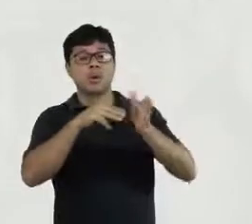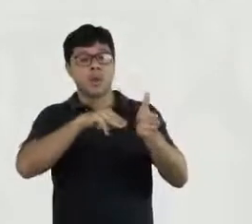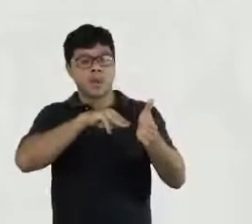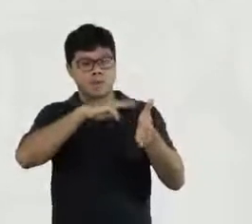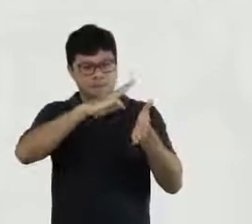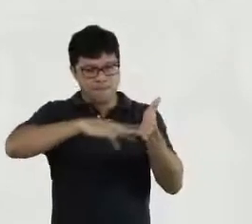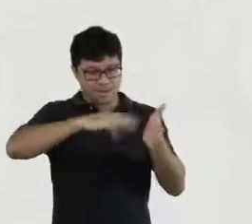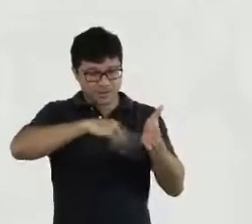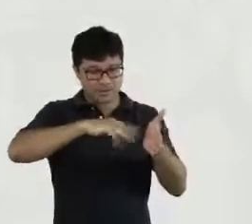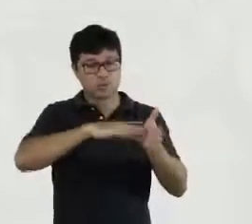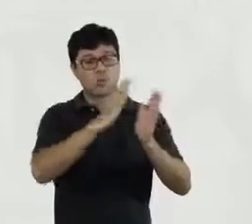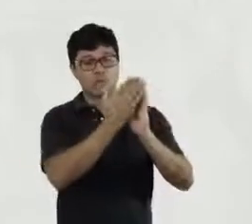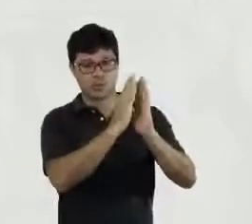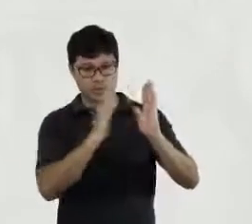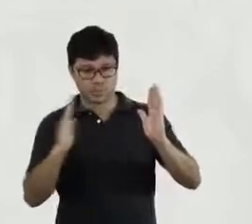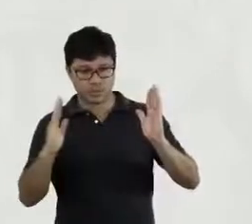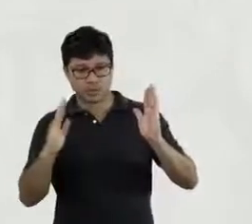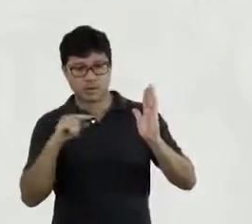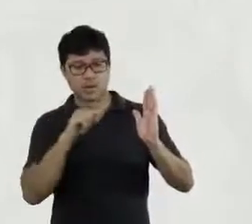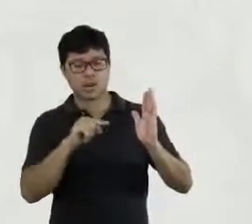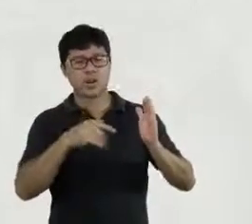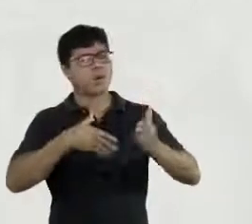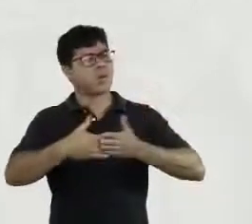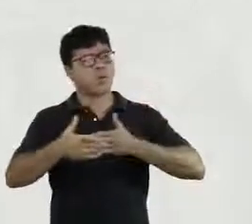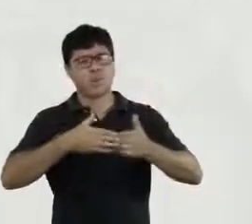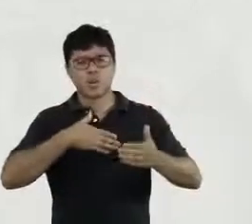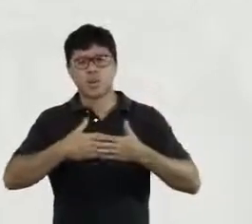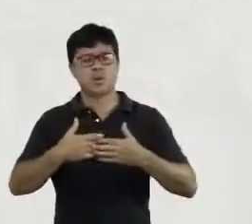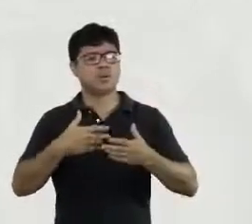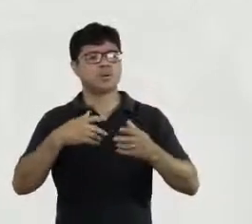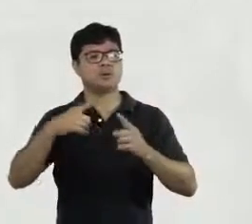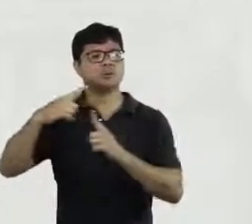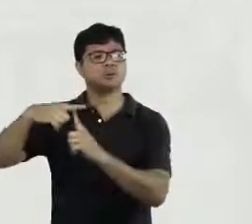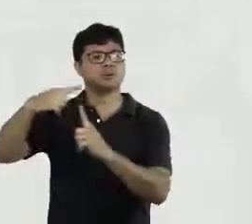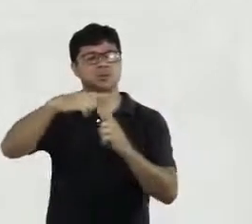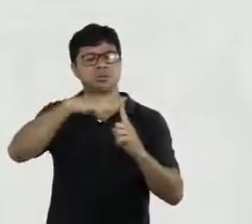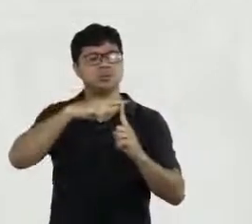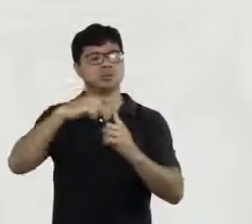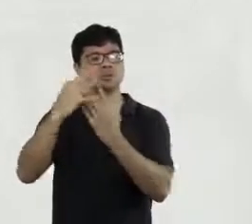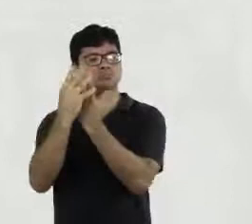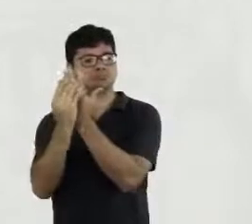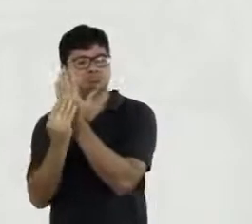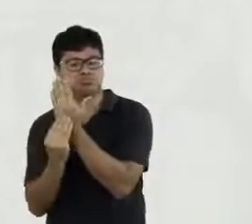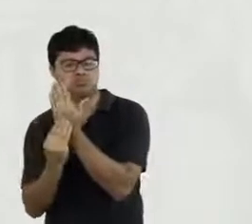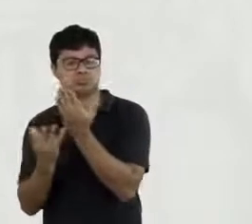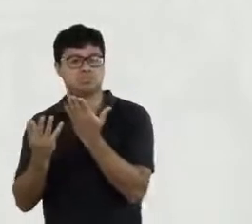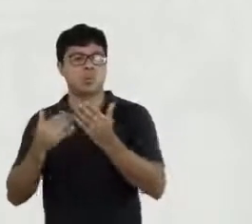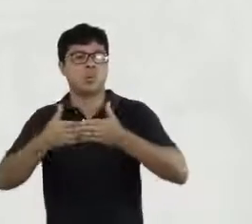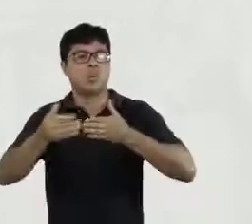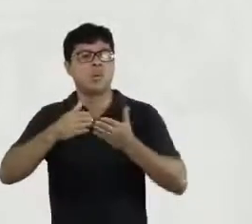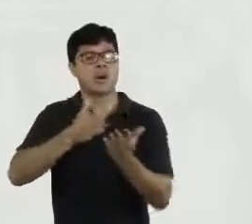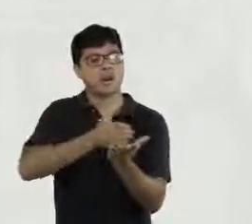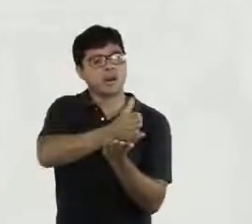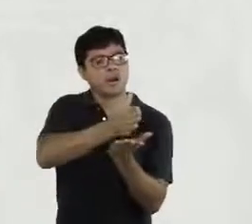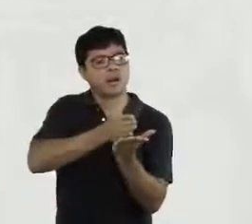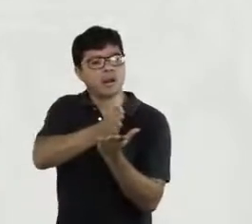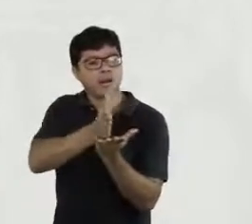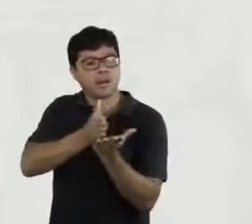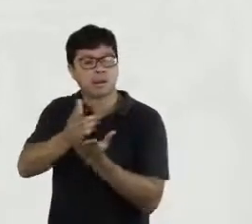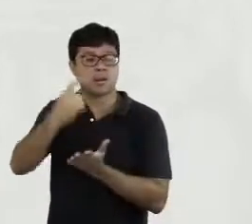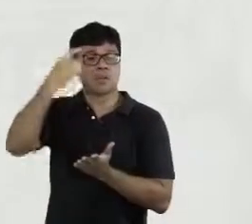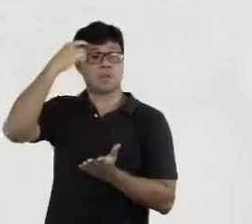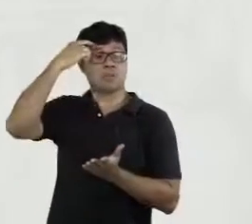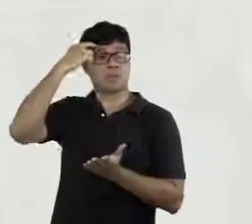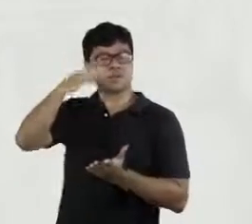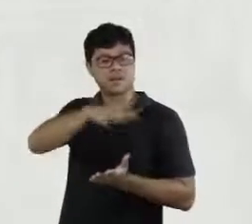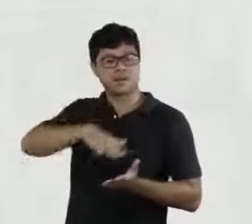método bibliográfico são inerentes a qualquer tipo de bibliografia, em qualquer ramo que se possa